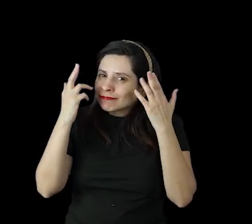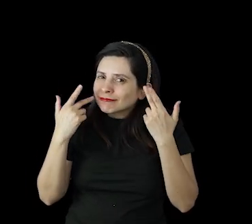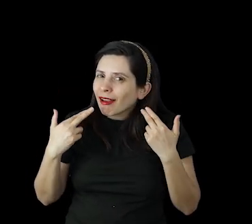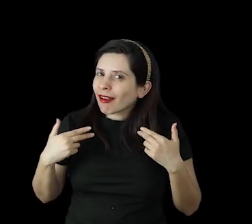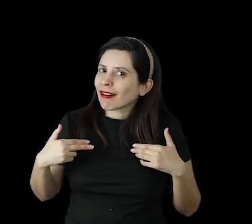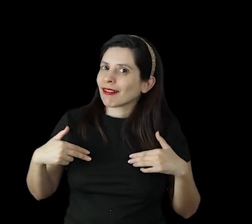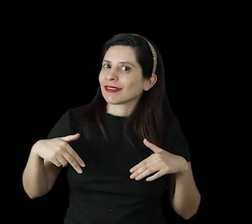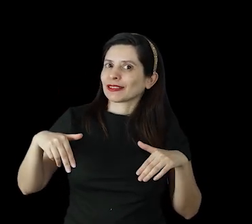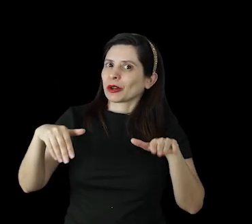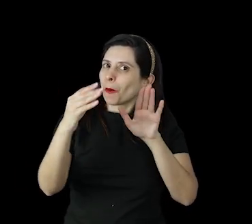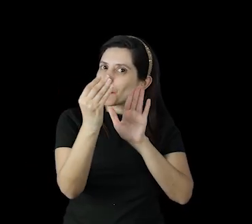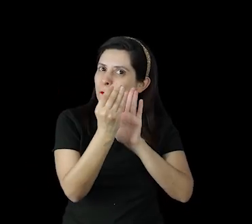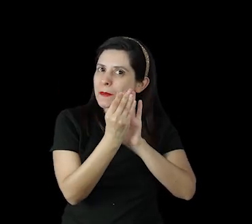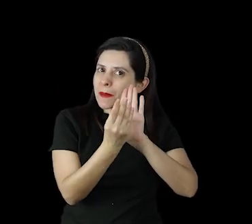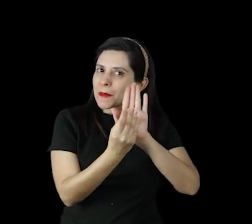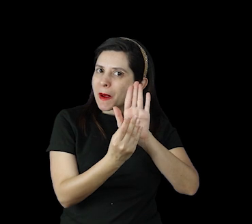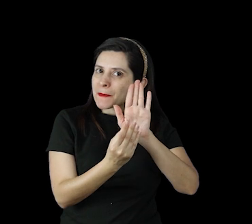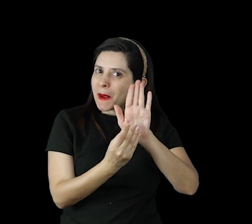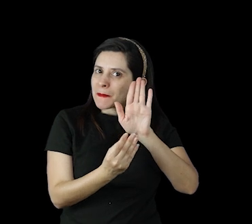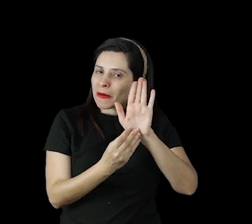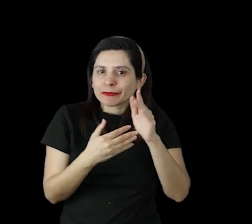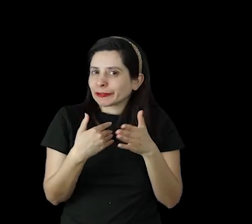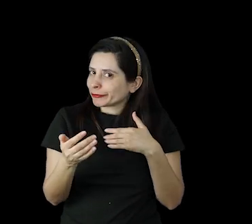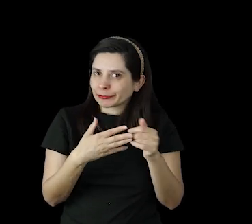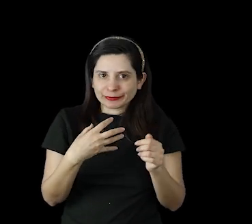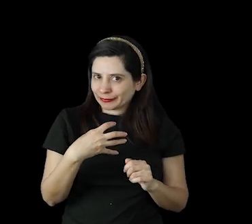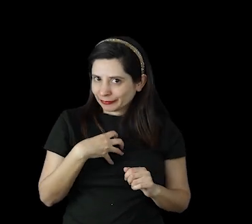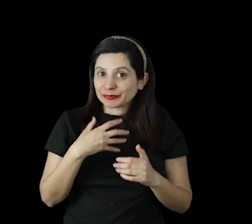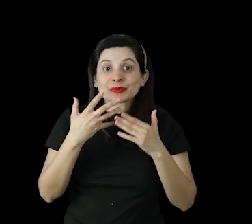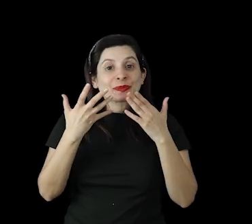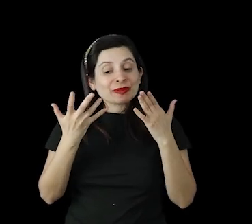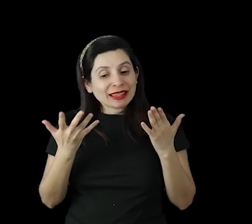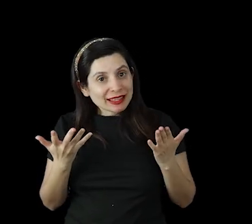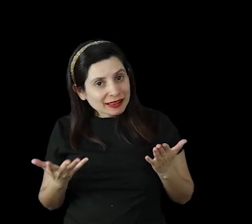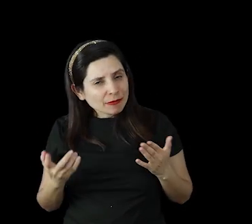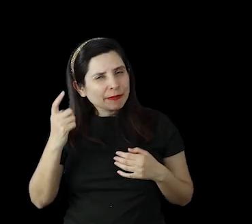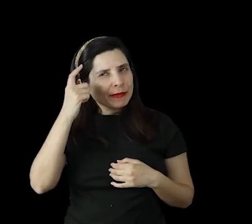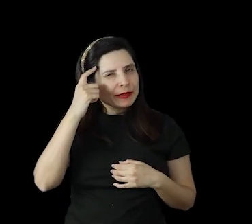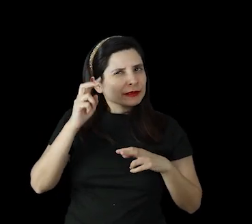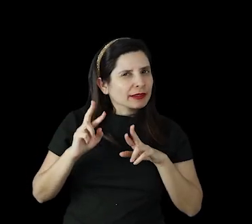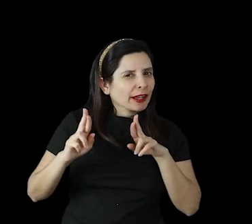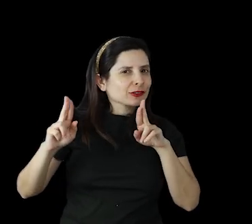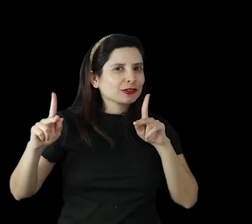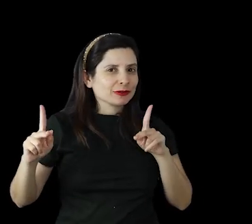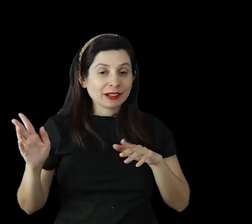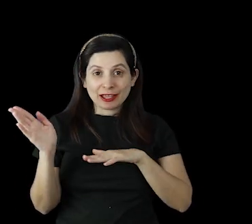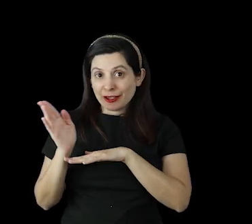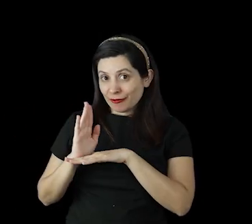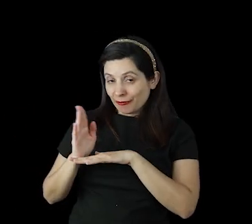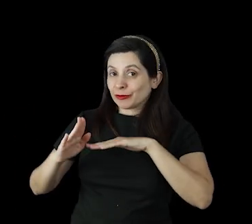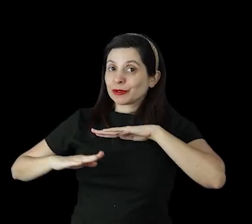ali, justamente para não ficar aleatório. E aí, entrando nessa questão dessa diferença de filme